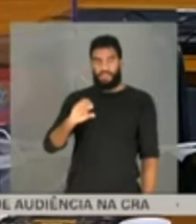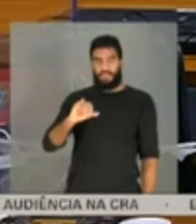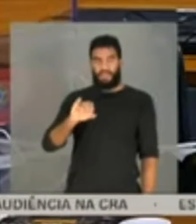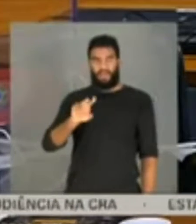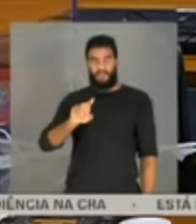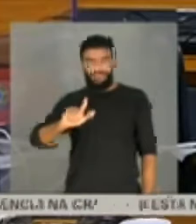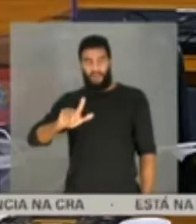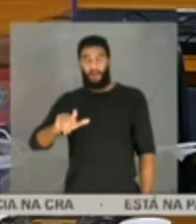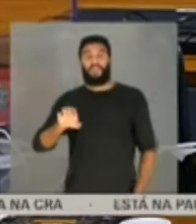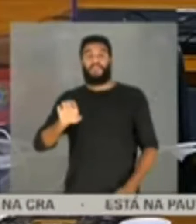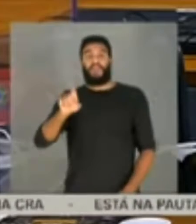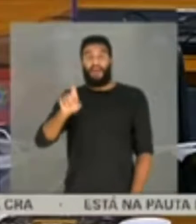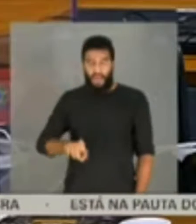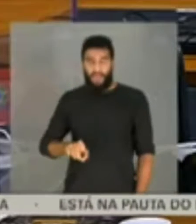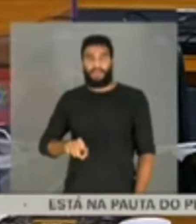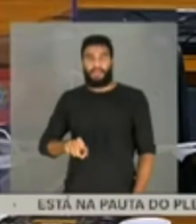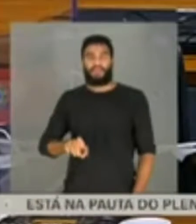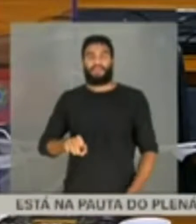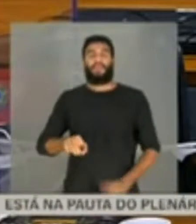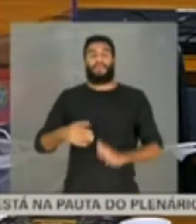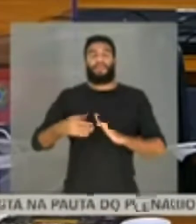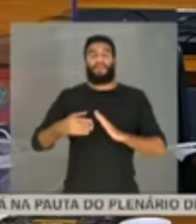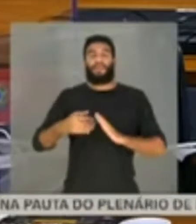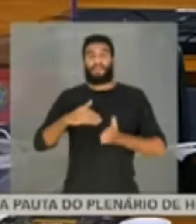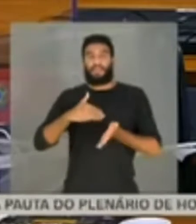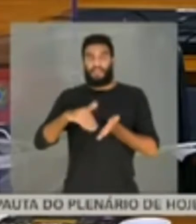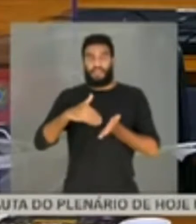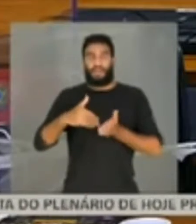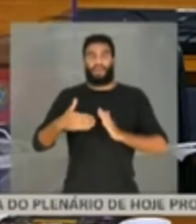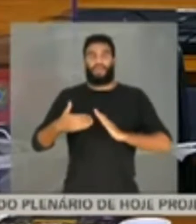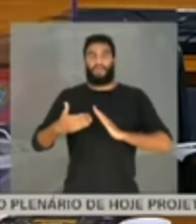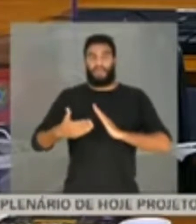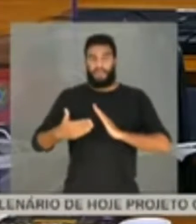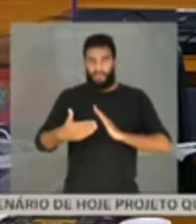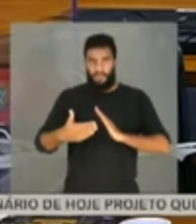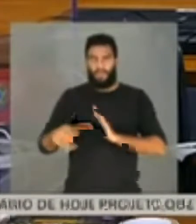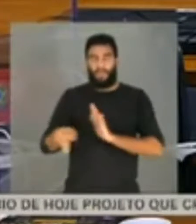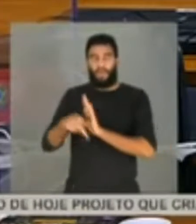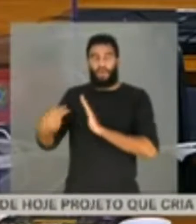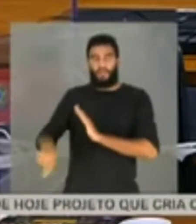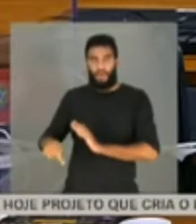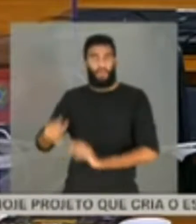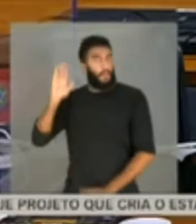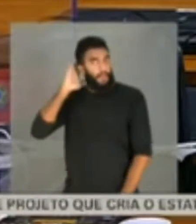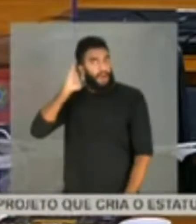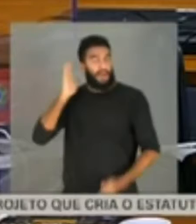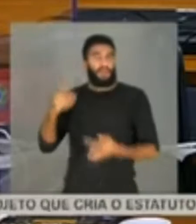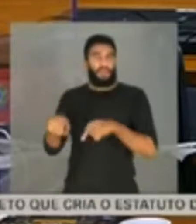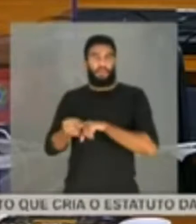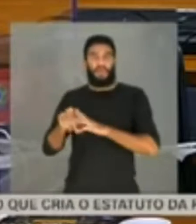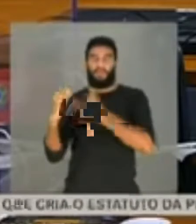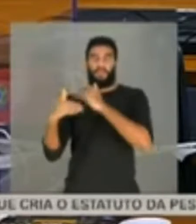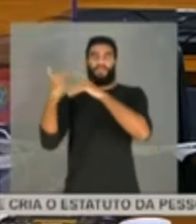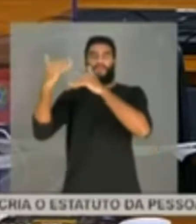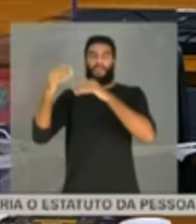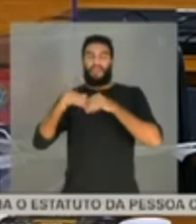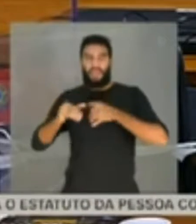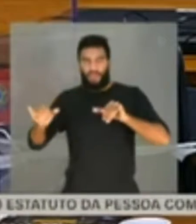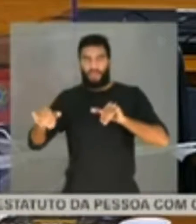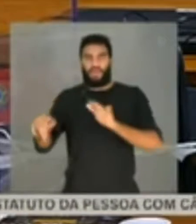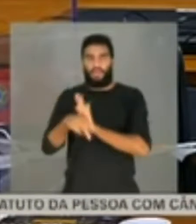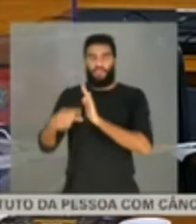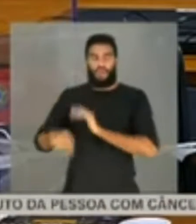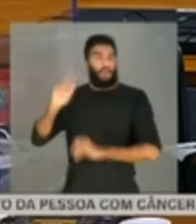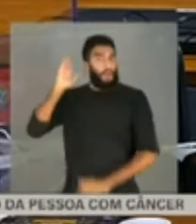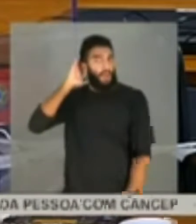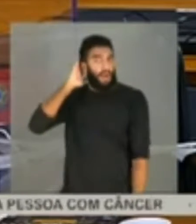Pontes, ex-secretário da Casa Civil do Pará e ex-secretário de Desenvolvimento Econômico, Mineração